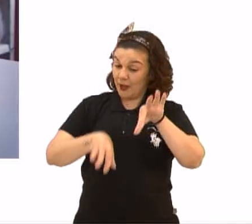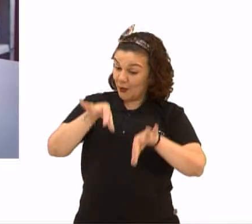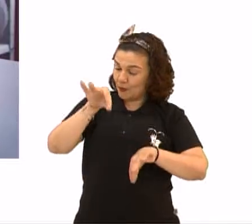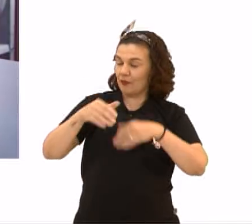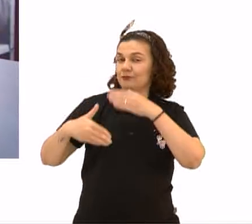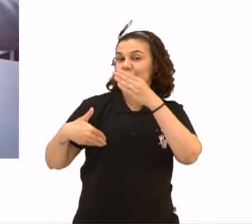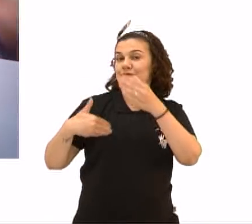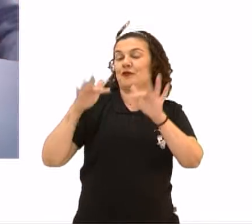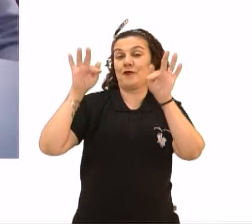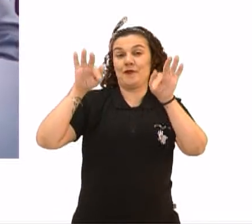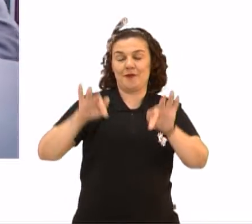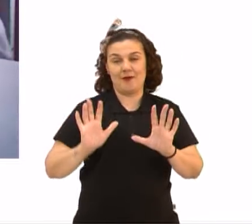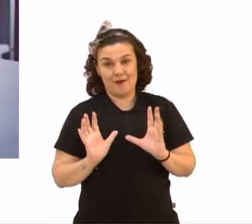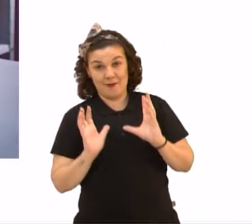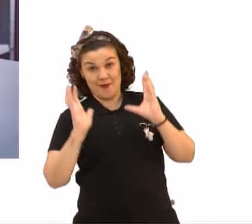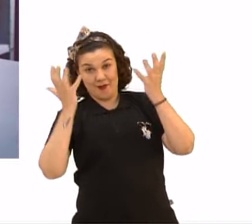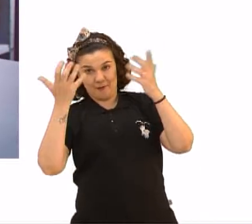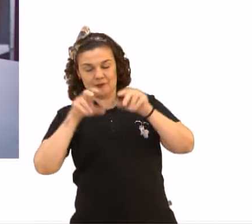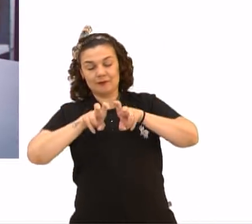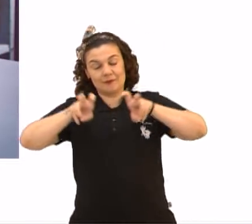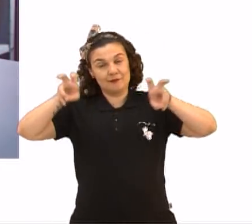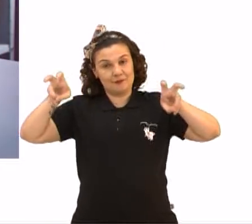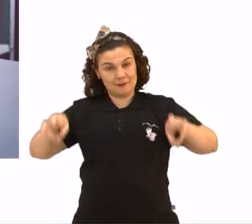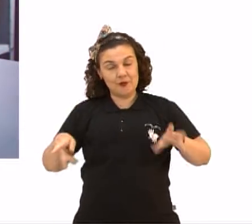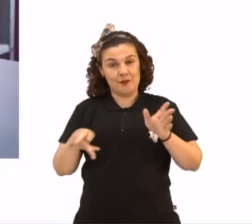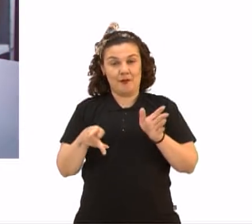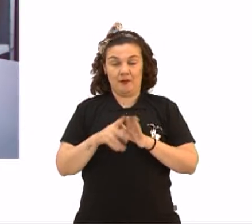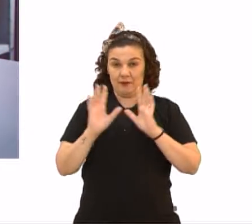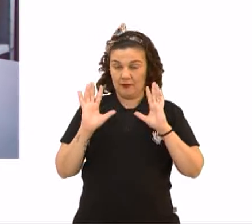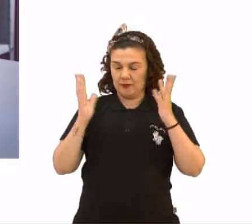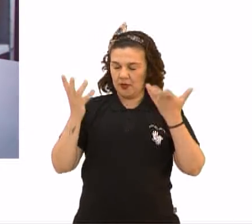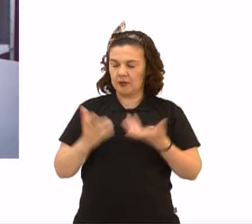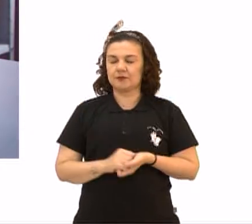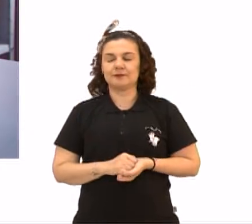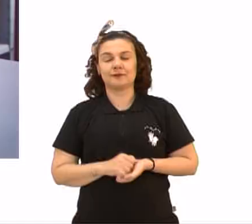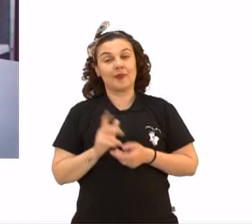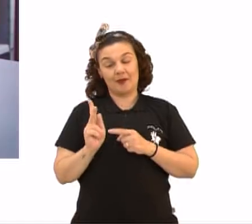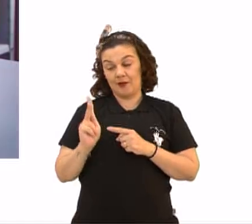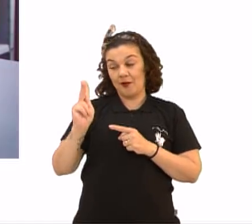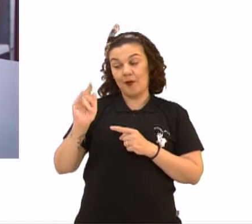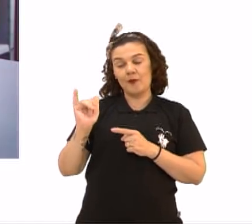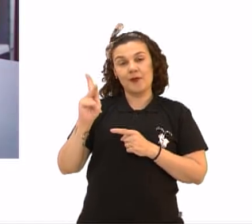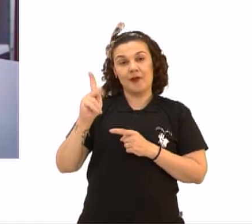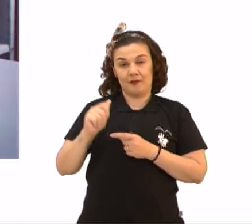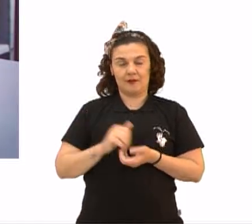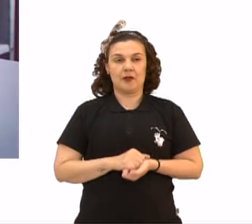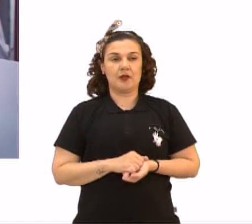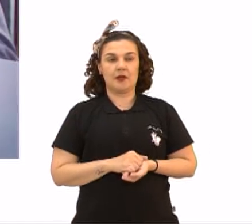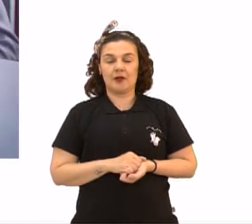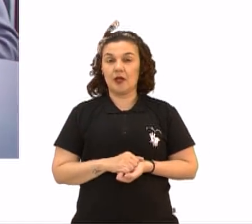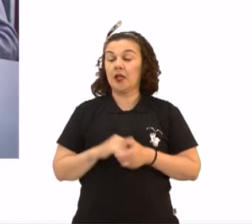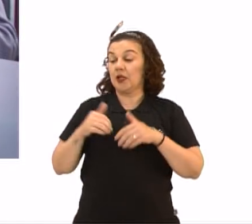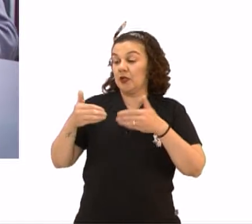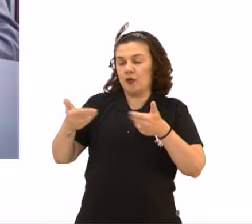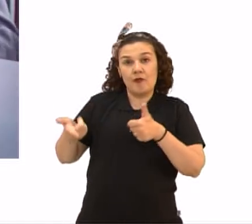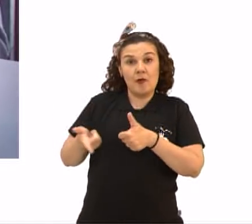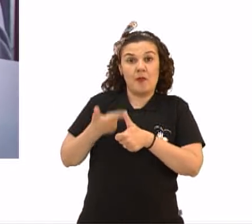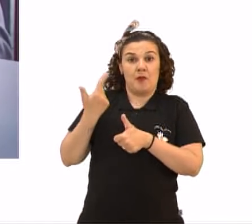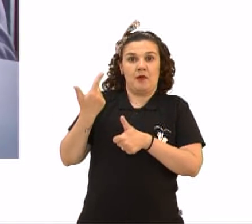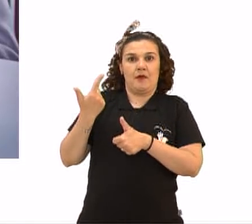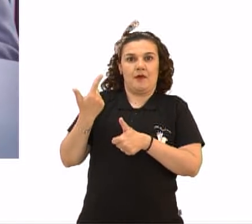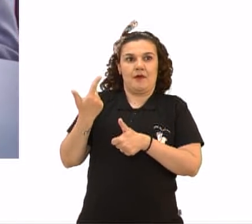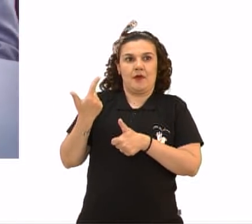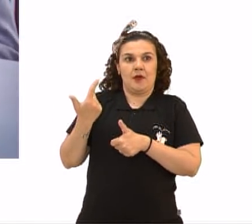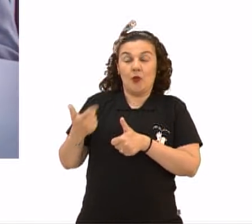o desfecho ia acontecer no palco lá do evento, assim, sabe? Que legal, bacana. Que é a Kika o nome da personagem, assim, Então sabe? foi Então esse que foi o primeiro. Então o